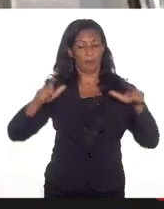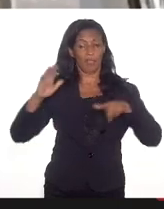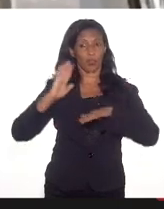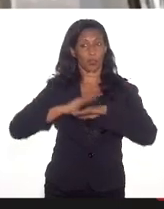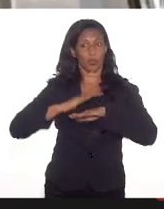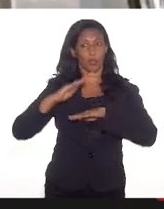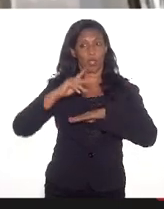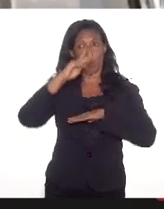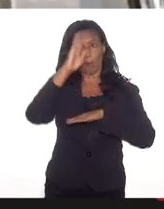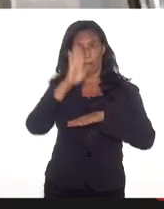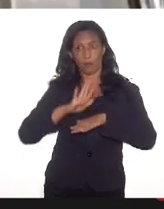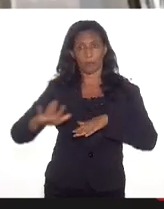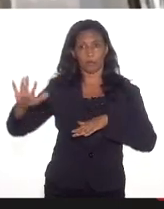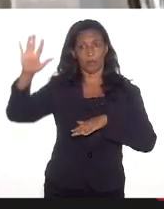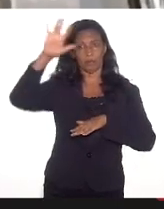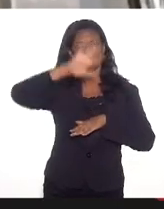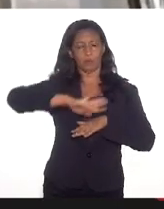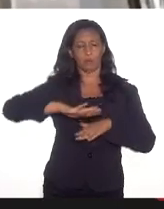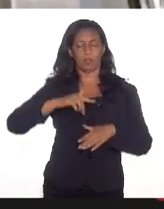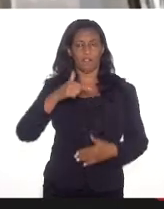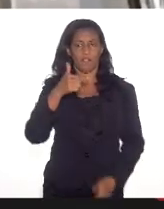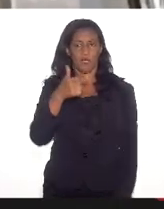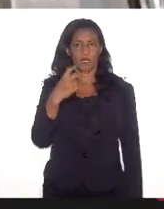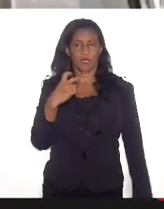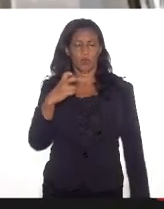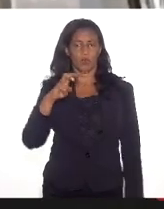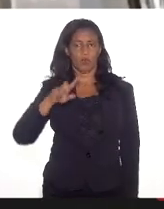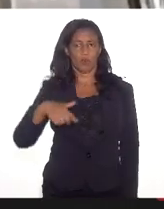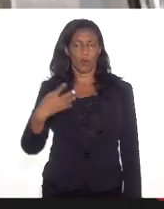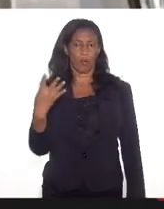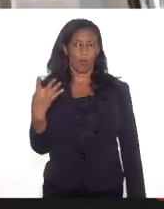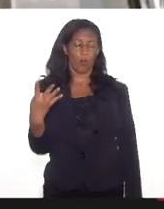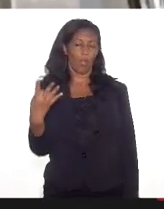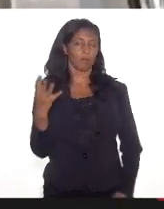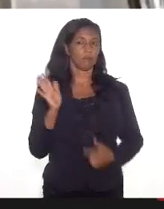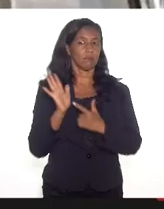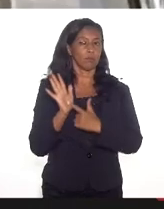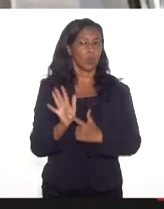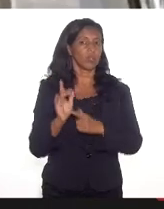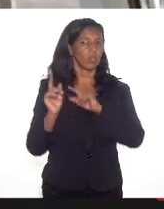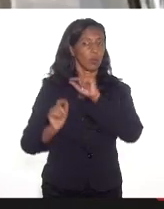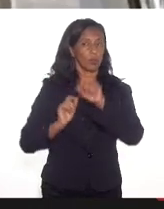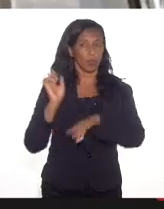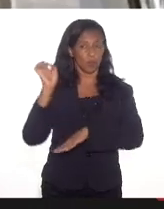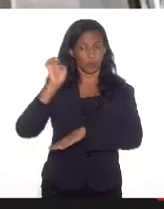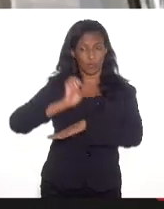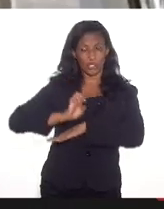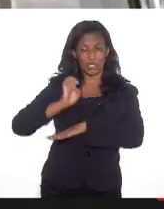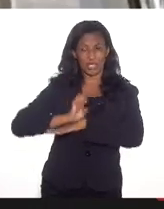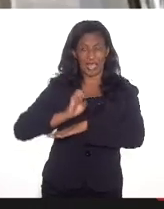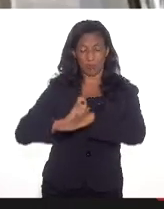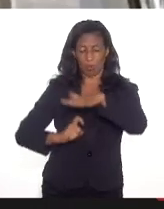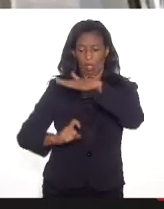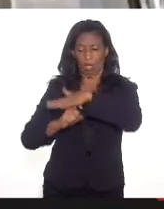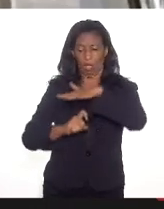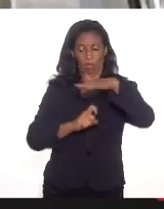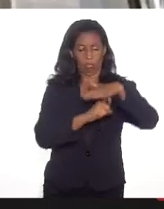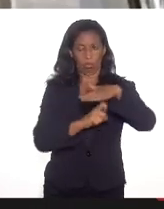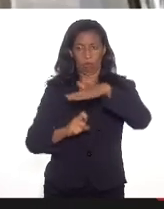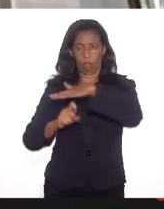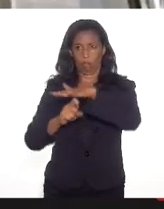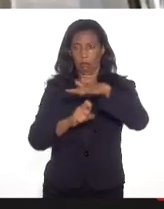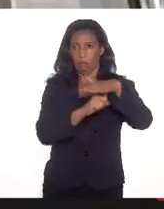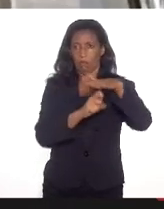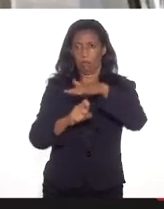Brasil todo em torno de 25,4% isso quer dizer que nós somos um estado de camelôs de